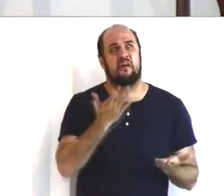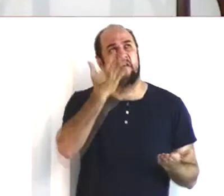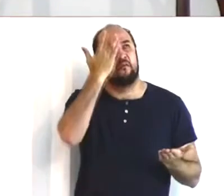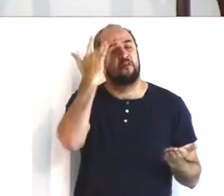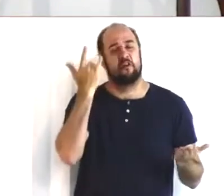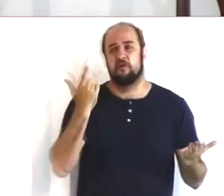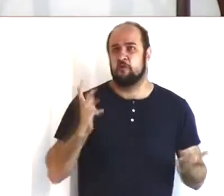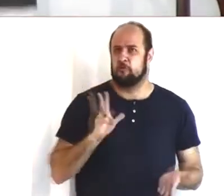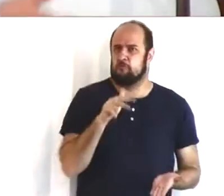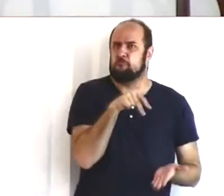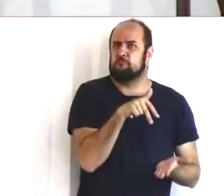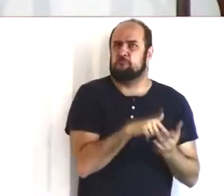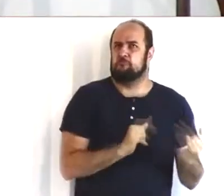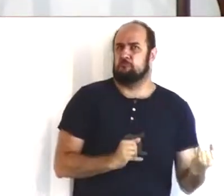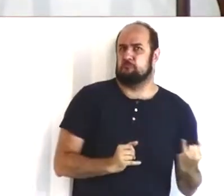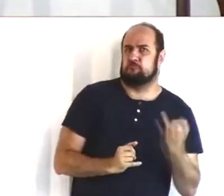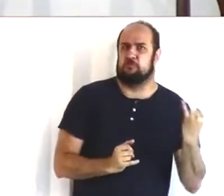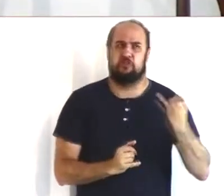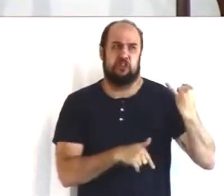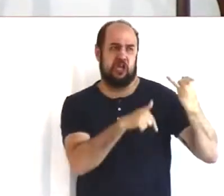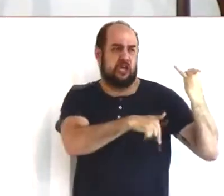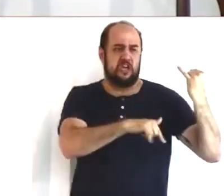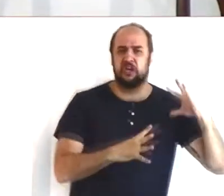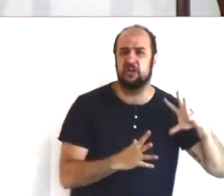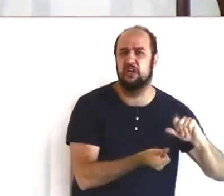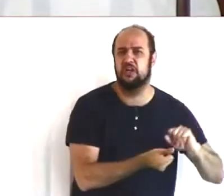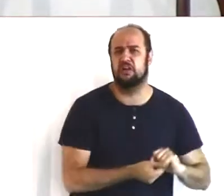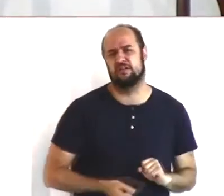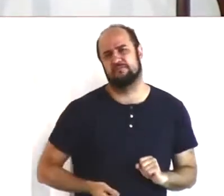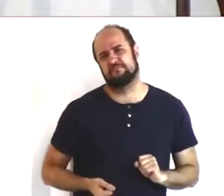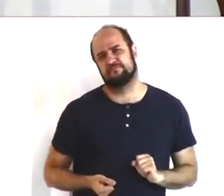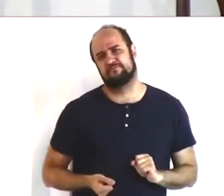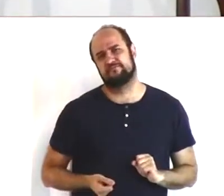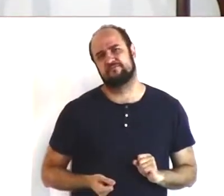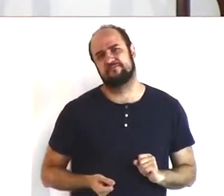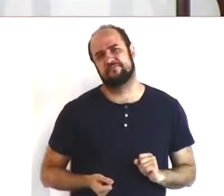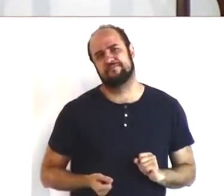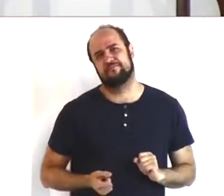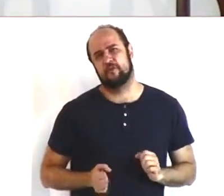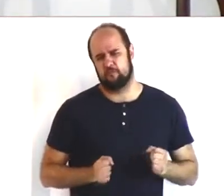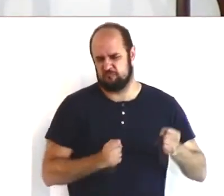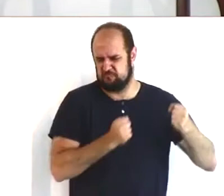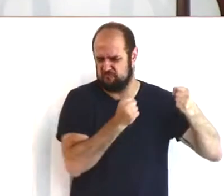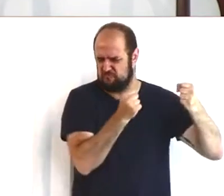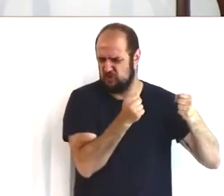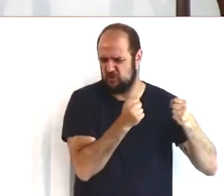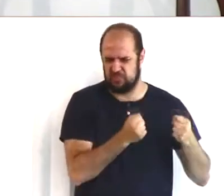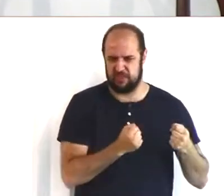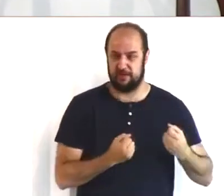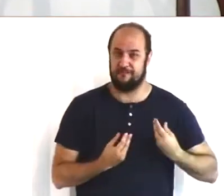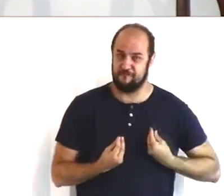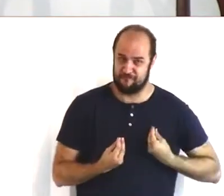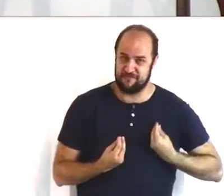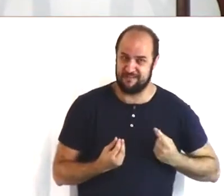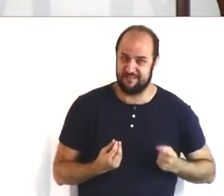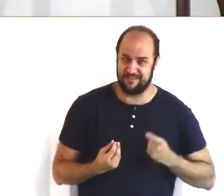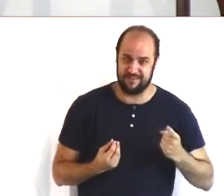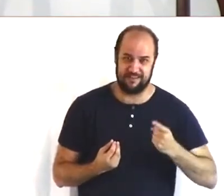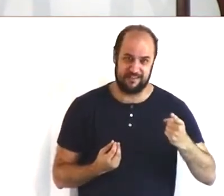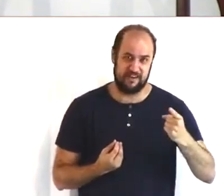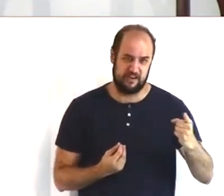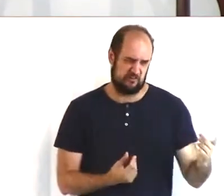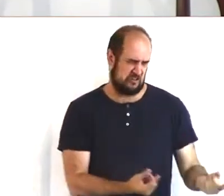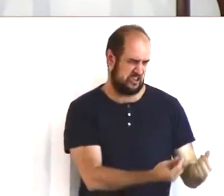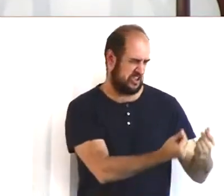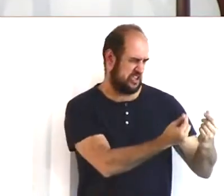ter posição grande na terra, porque em termos de poder para com a vida eterna, qualquer riqueza da